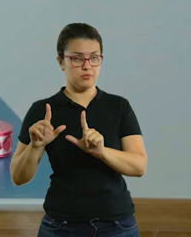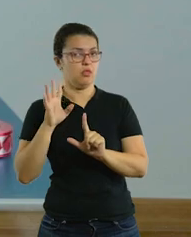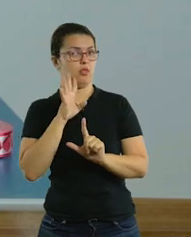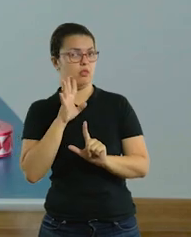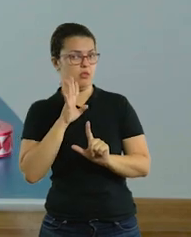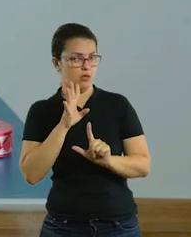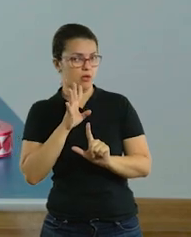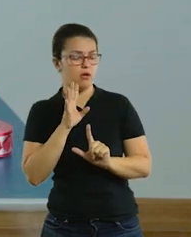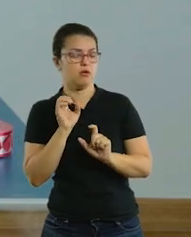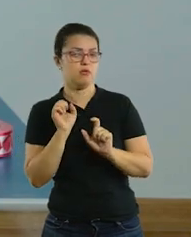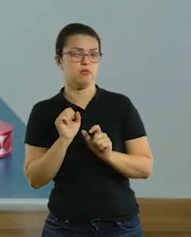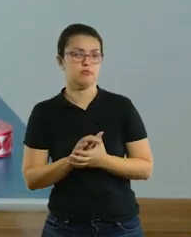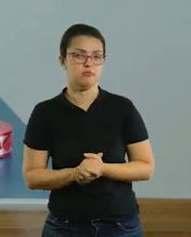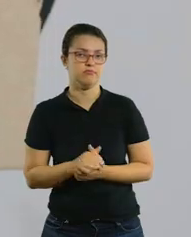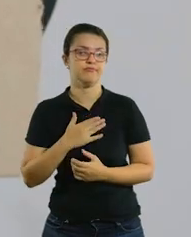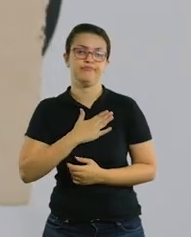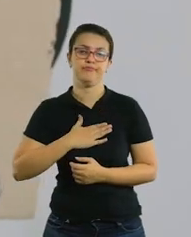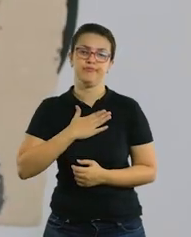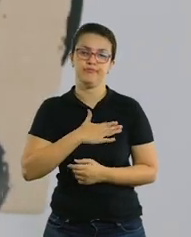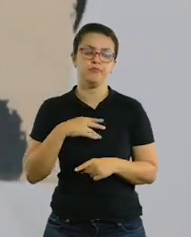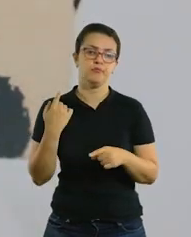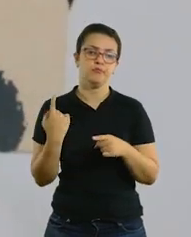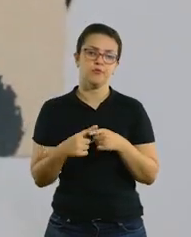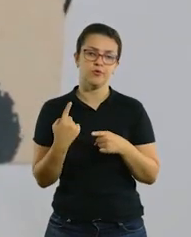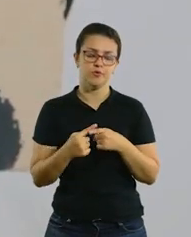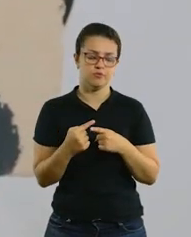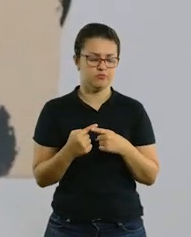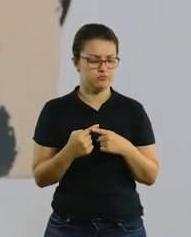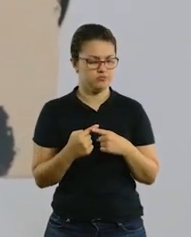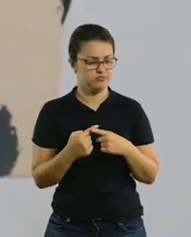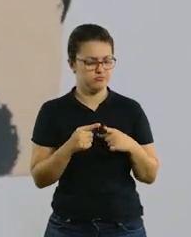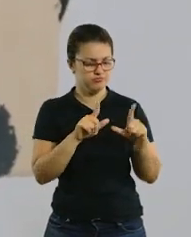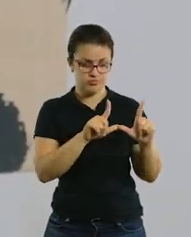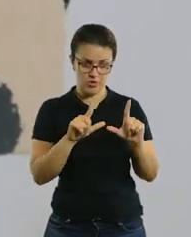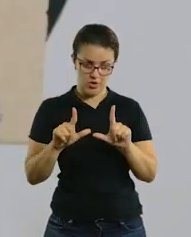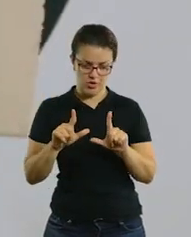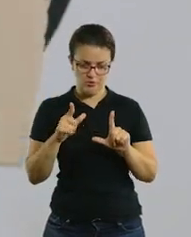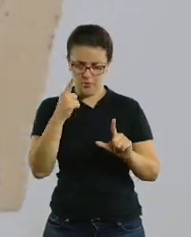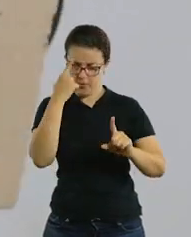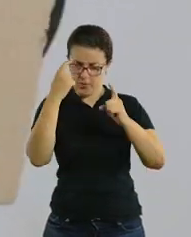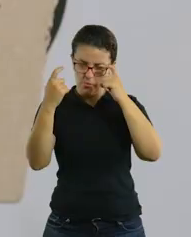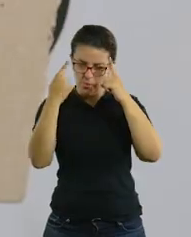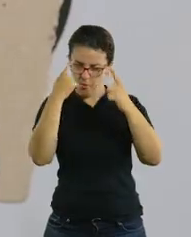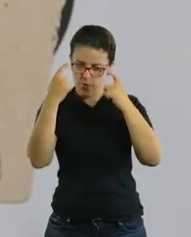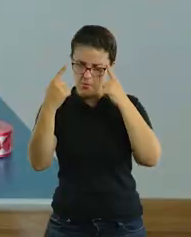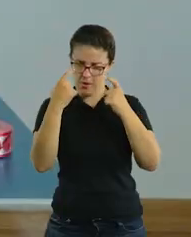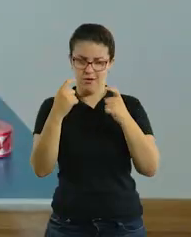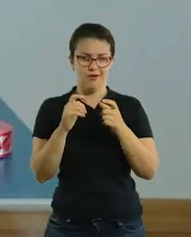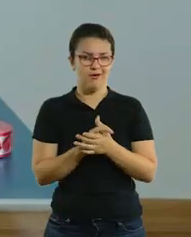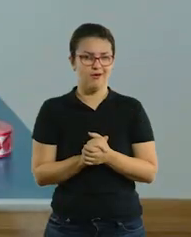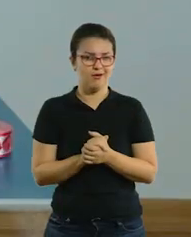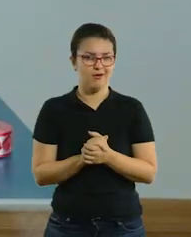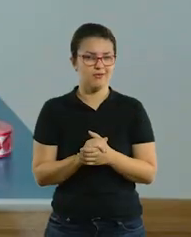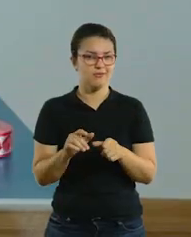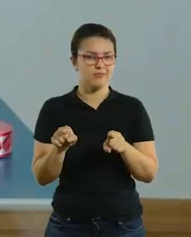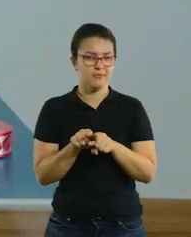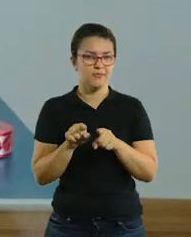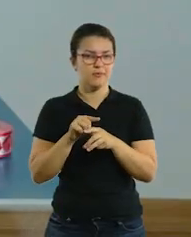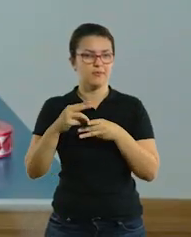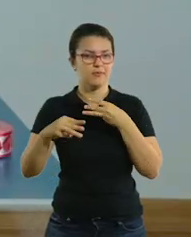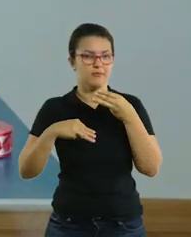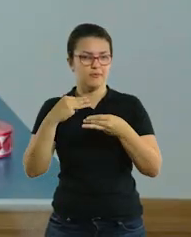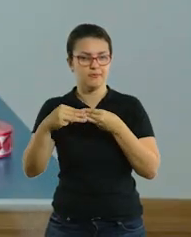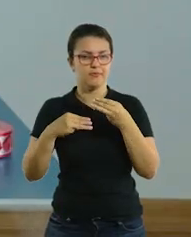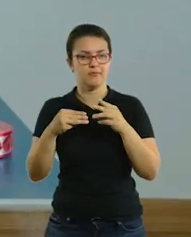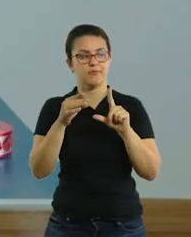fiz também, legal. A criança vai gostar, porque ela vai usar mais ainda a criatividade. Ela pode fazer